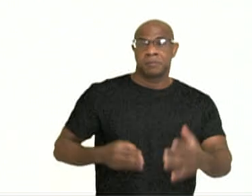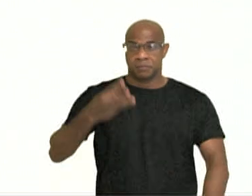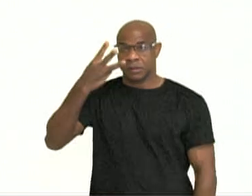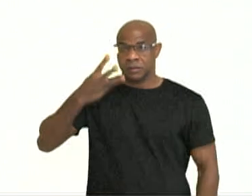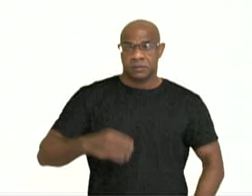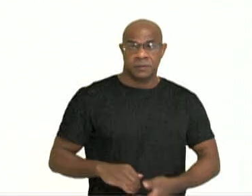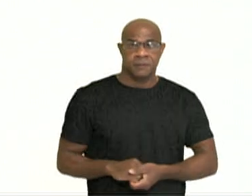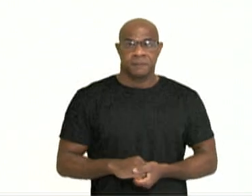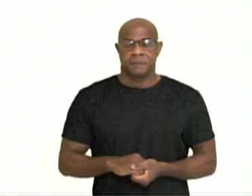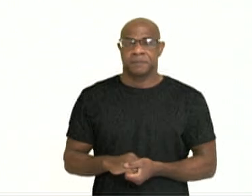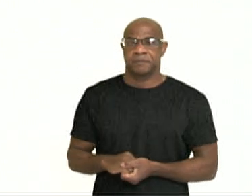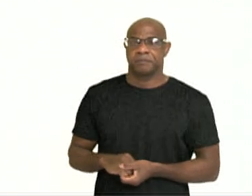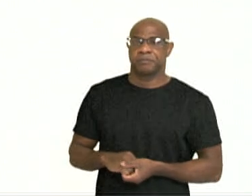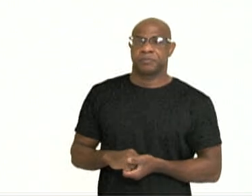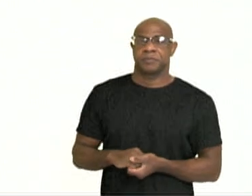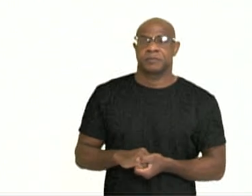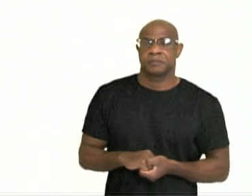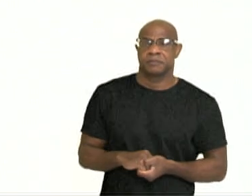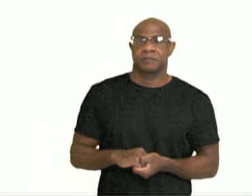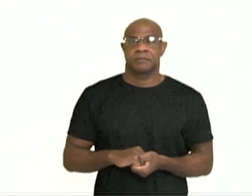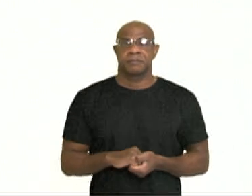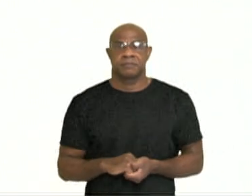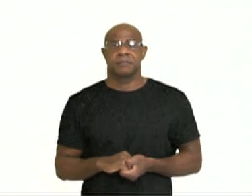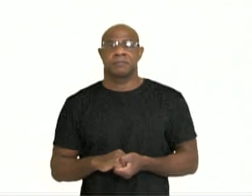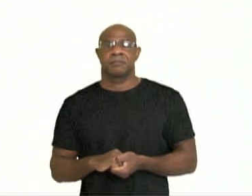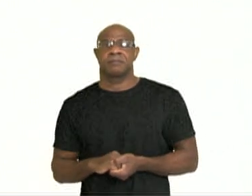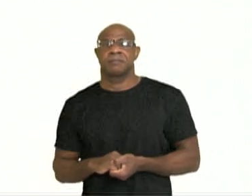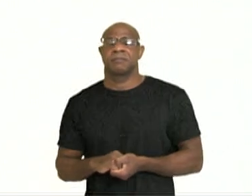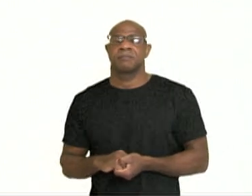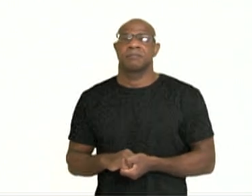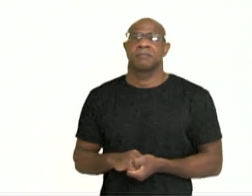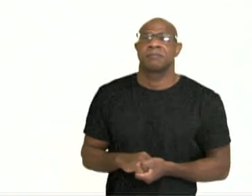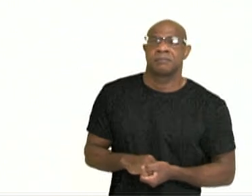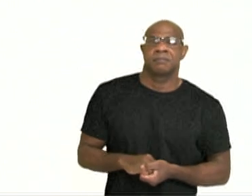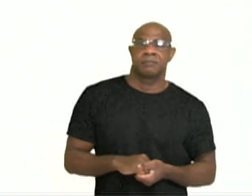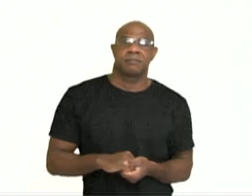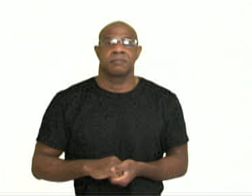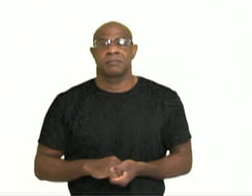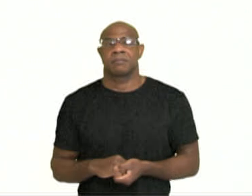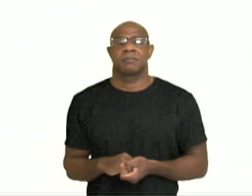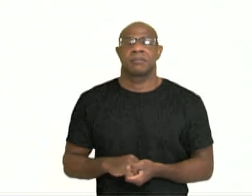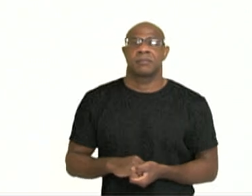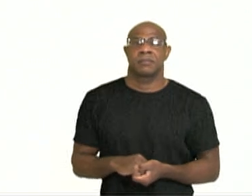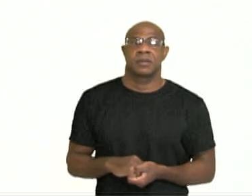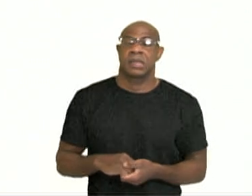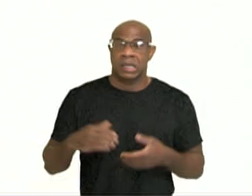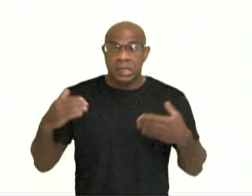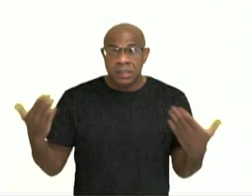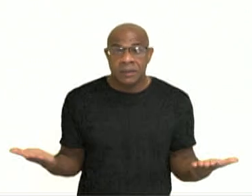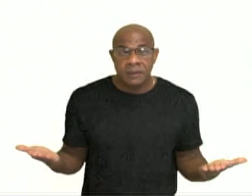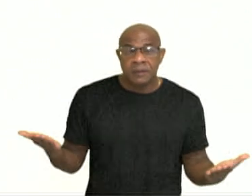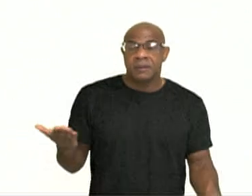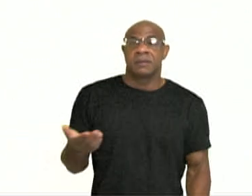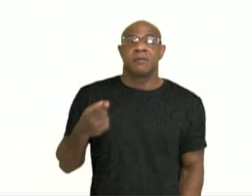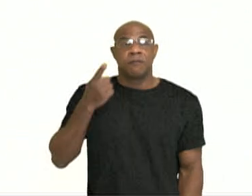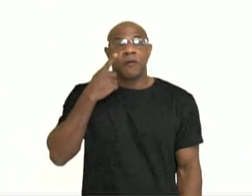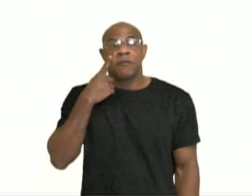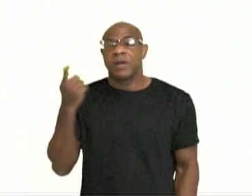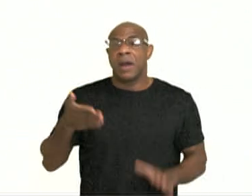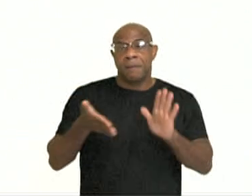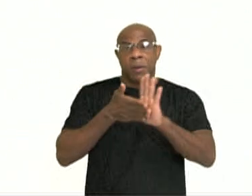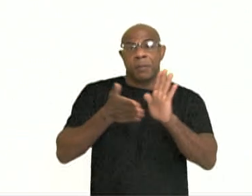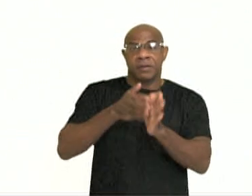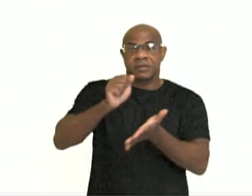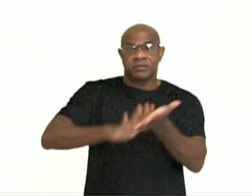Atividade 3, só para os seus olhos? Não, professora, para fazer também, estamos firmes. Então, vamos ver a